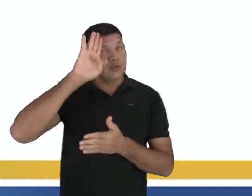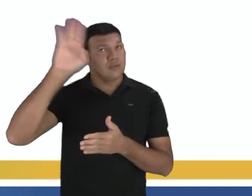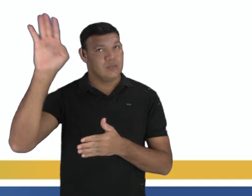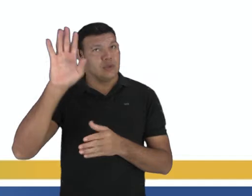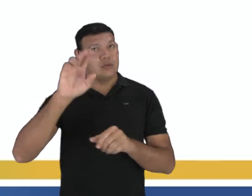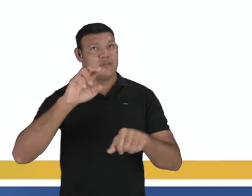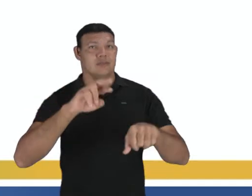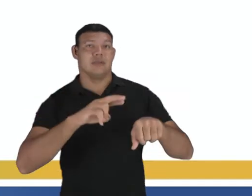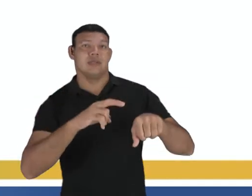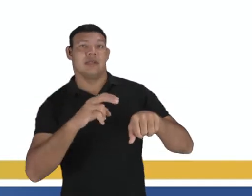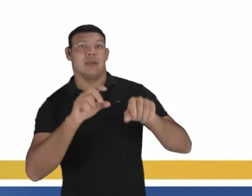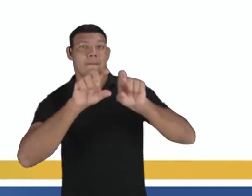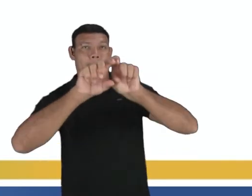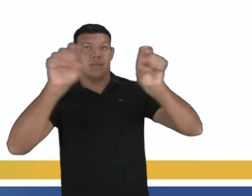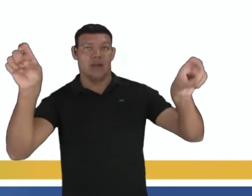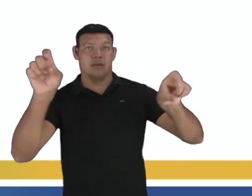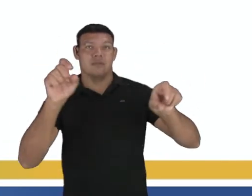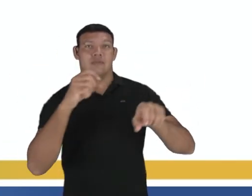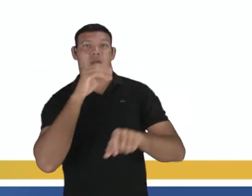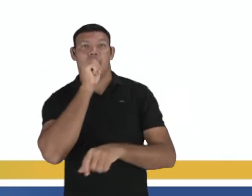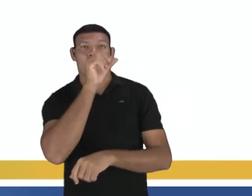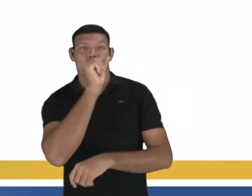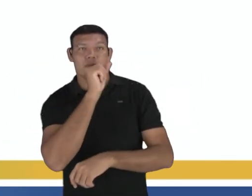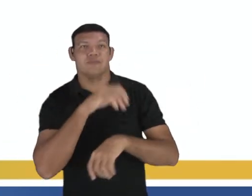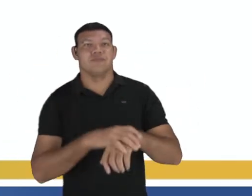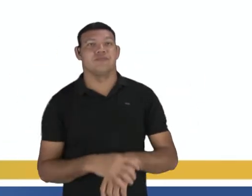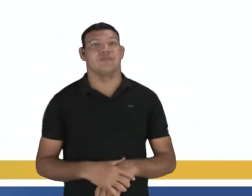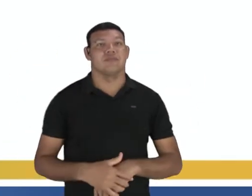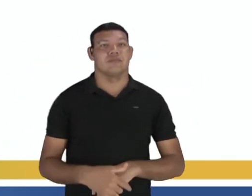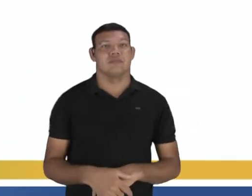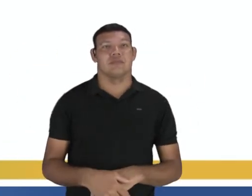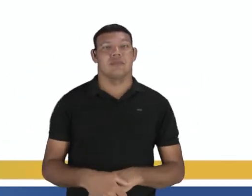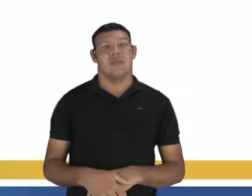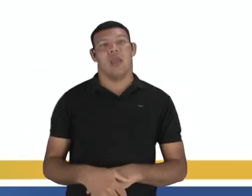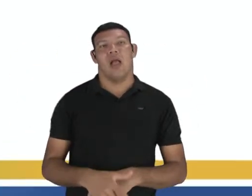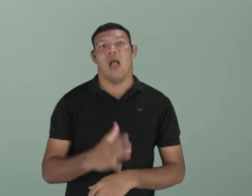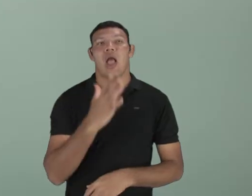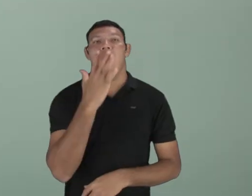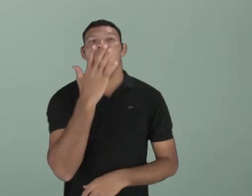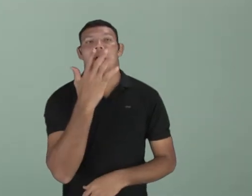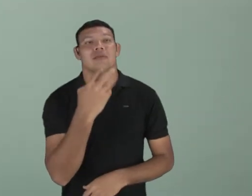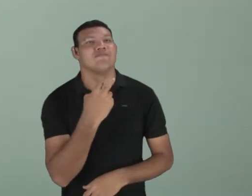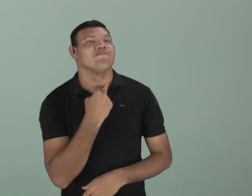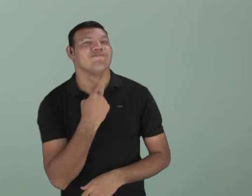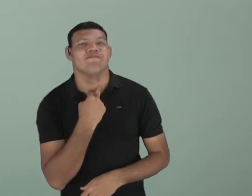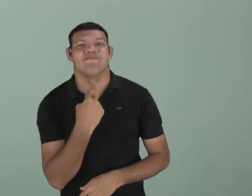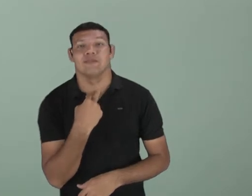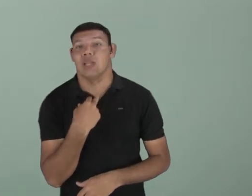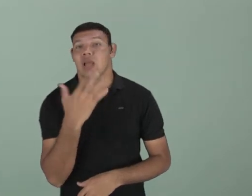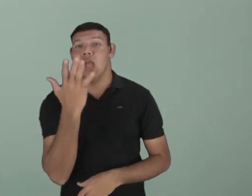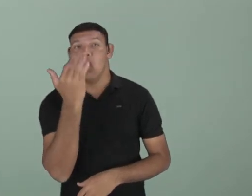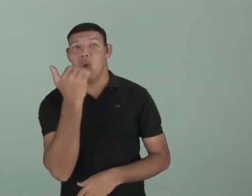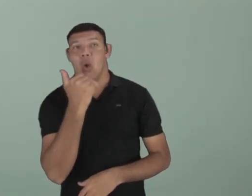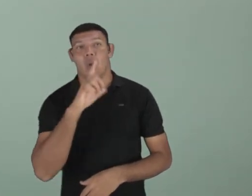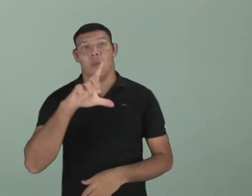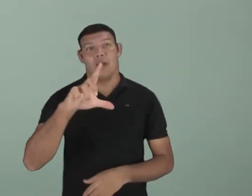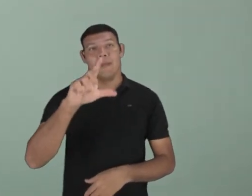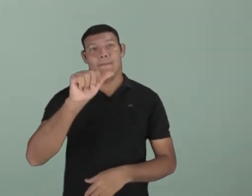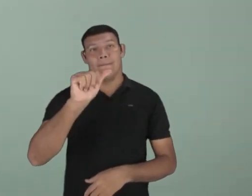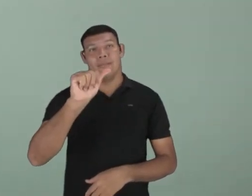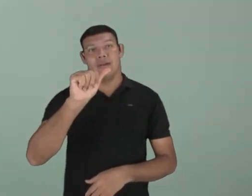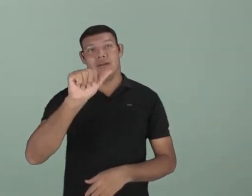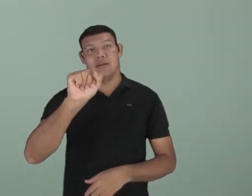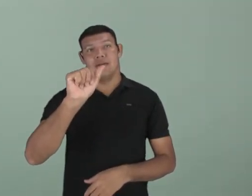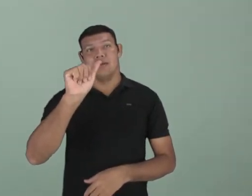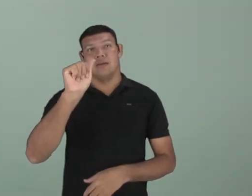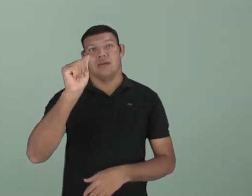aí, pois tenho alergia a queijo. Ele poderia substituir esse pois por qualquer outro